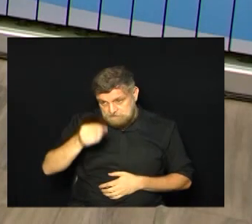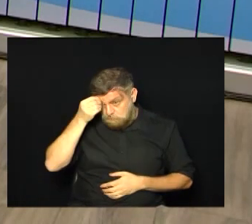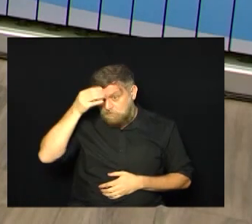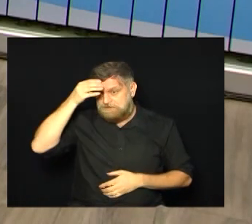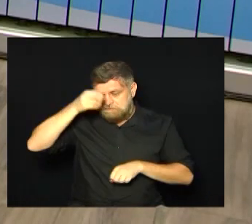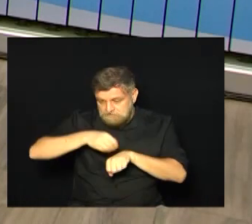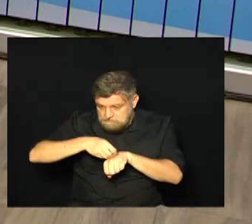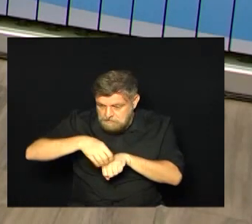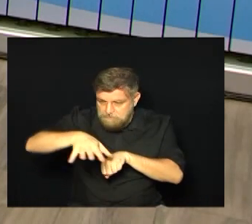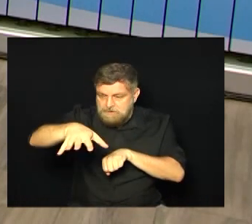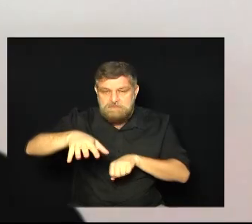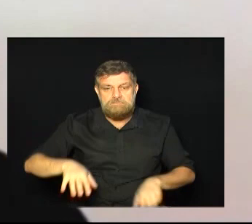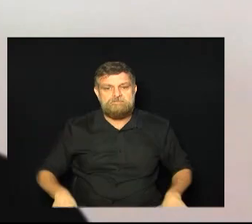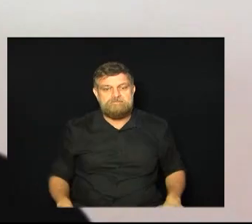conhecimento.